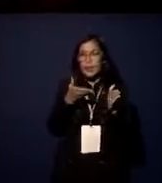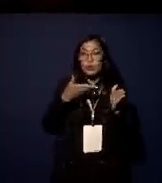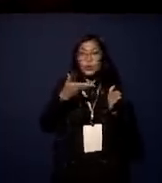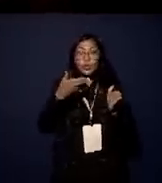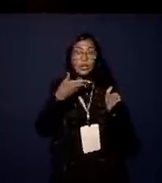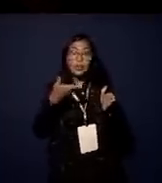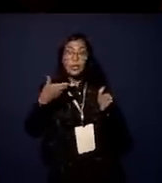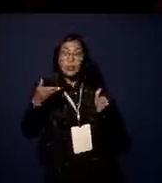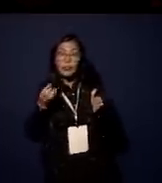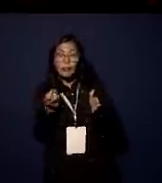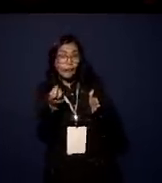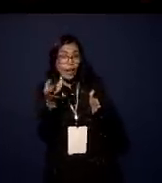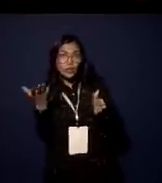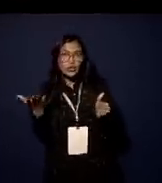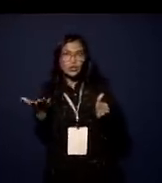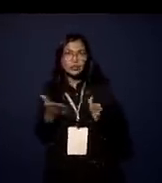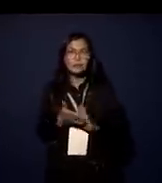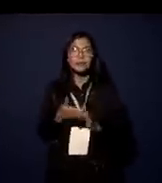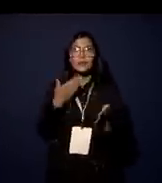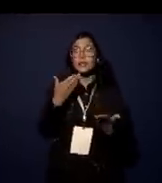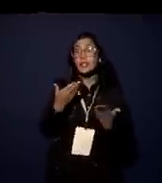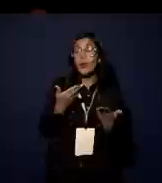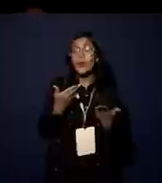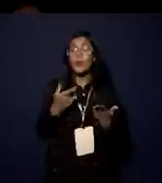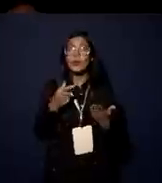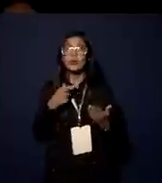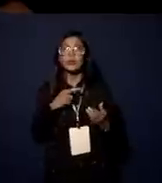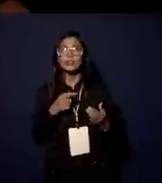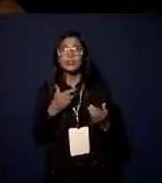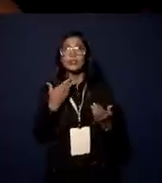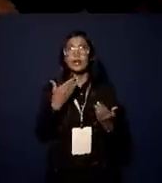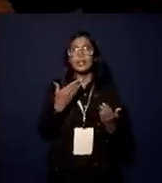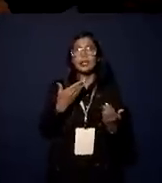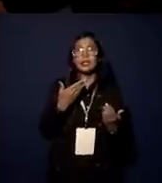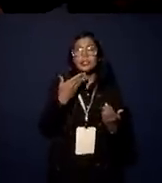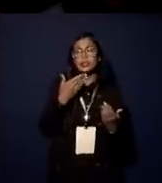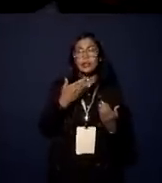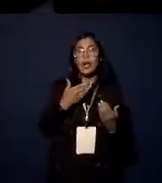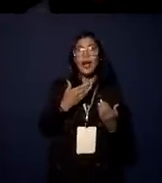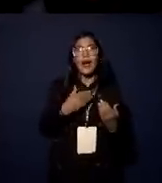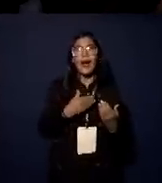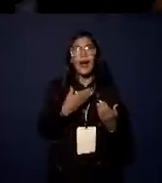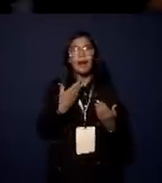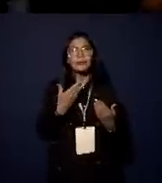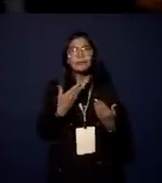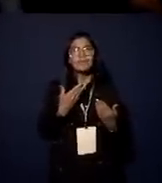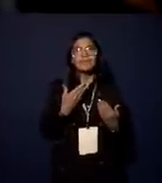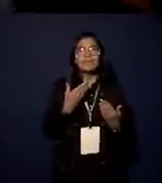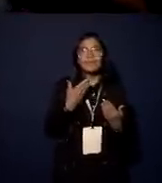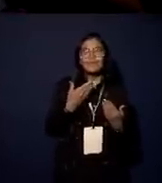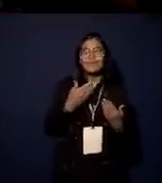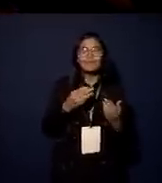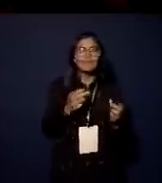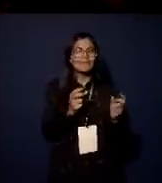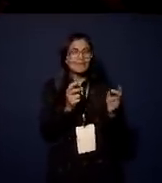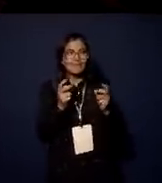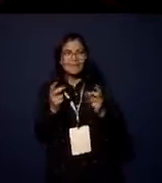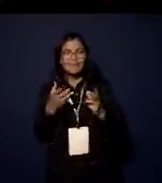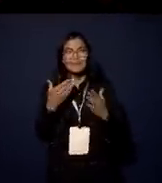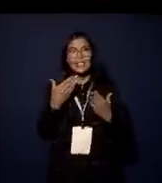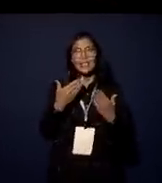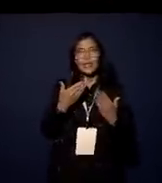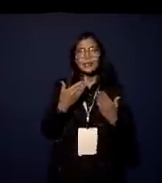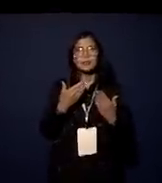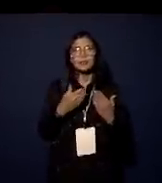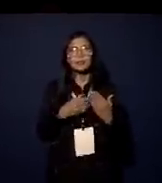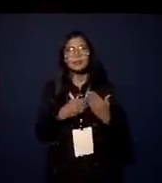tenha consiga fazer venda que que a gente traz de atributo para ele nós somos o último entrante numa marca de Place então o mercado de absolutamente consolidado